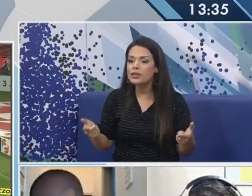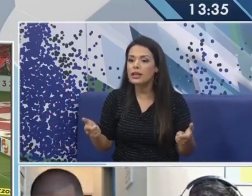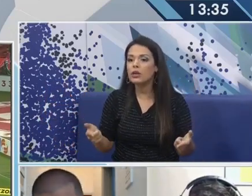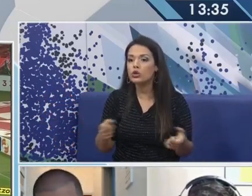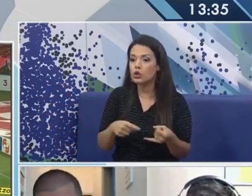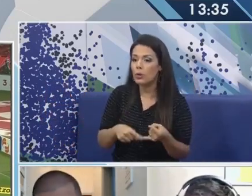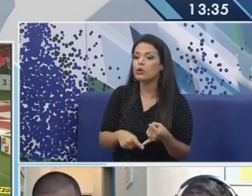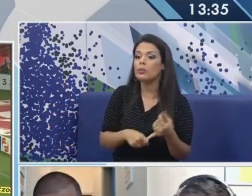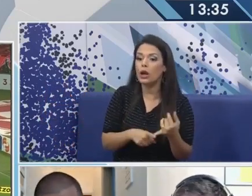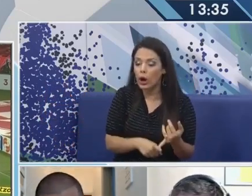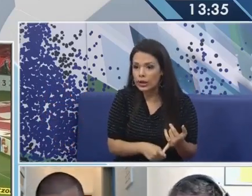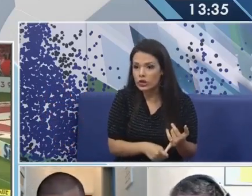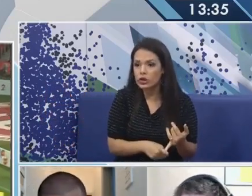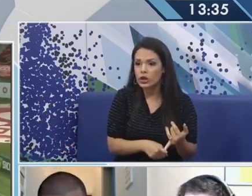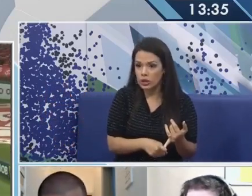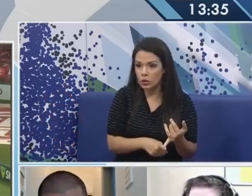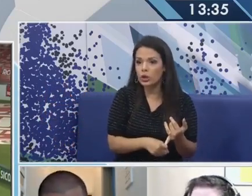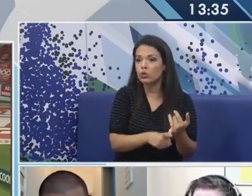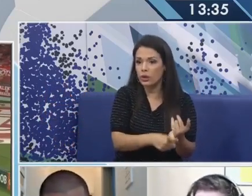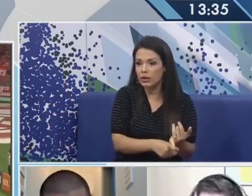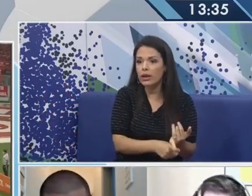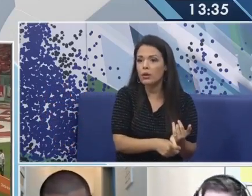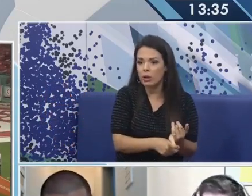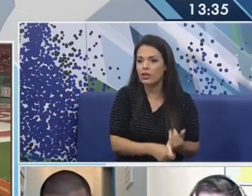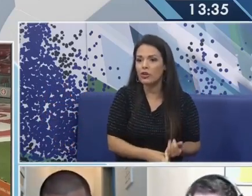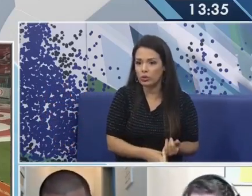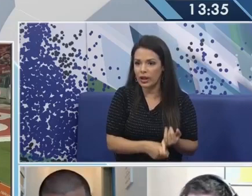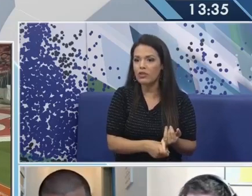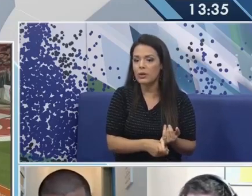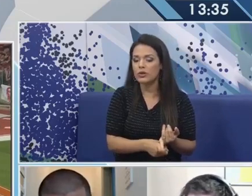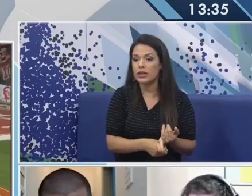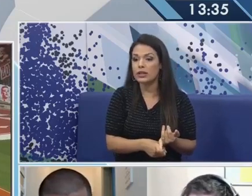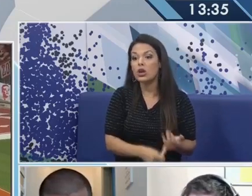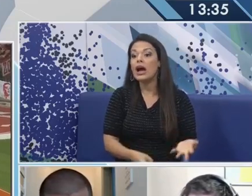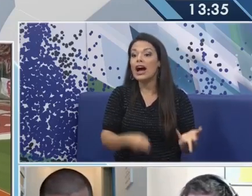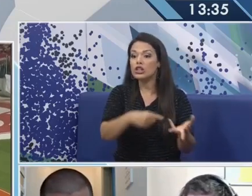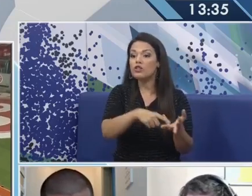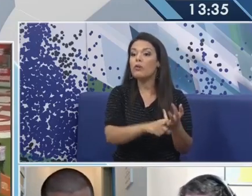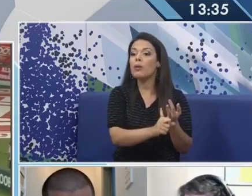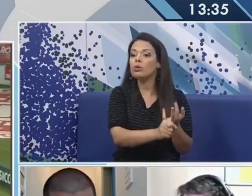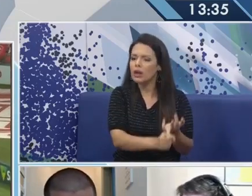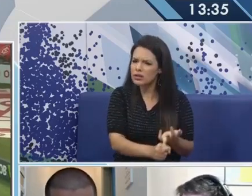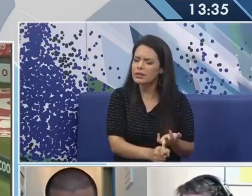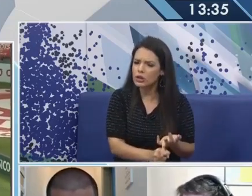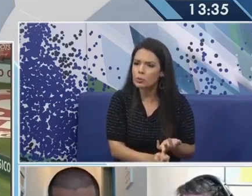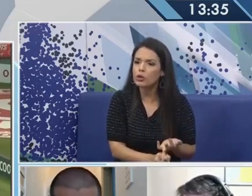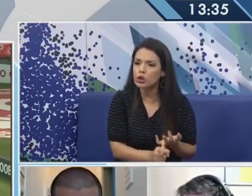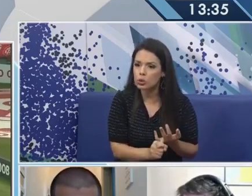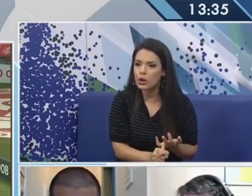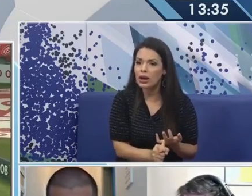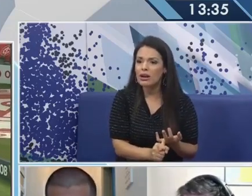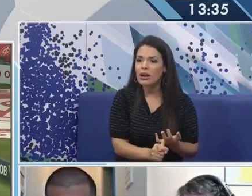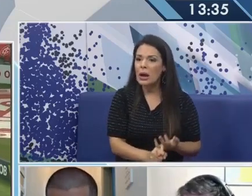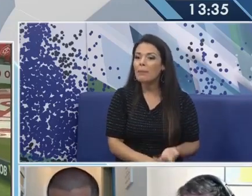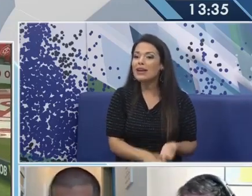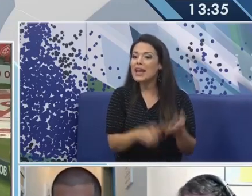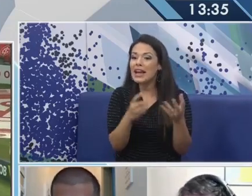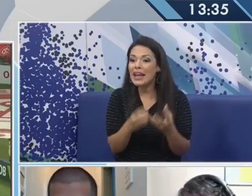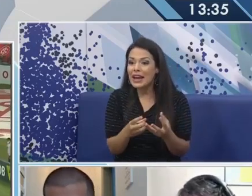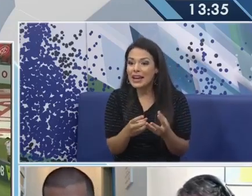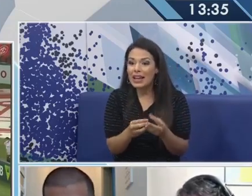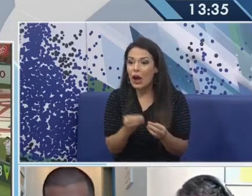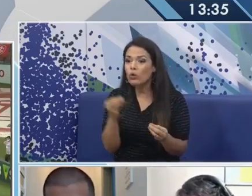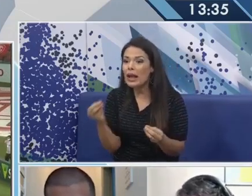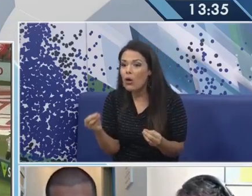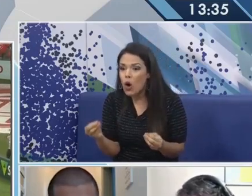vê, sim, os números melhores do que o do Inter, que o Botafogo teve, Pedro Certezas. A gente vê uma mudança até de postura, mas